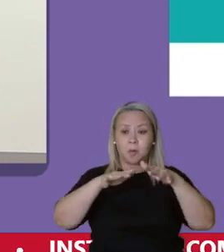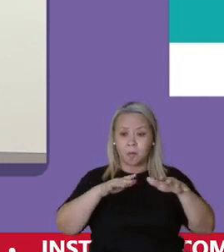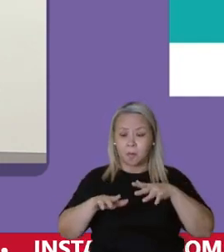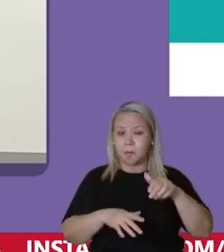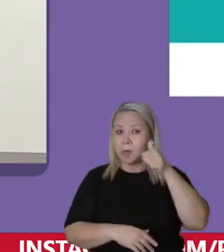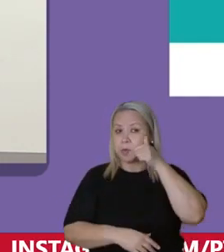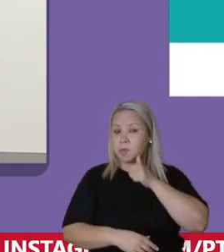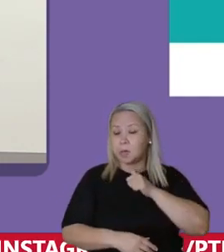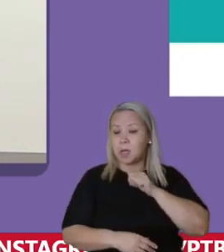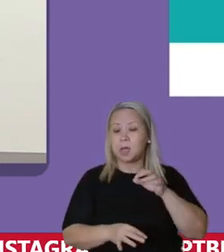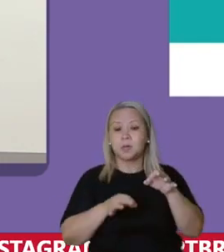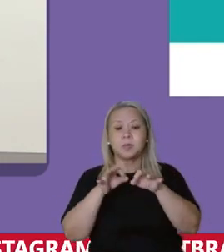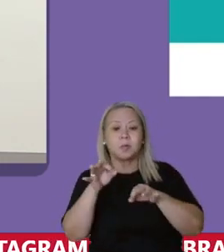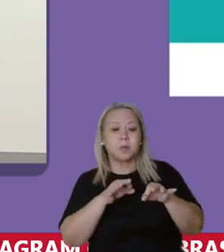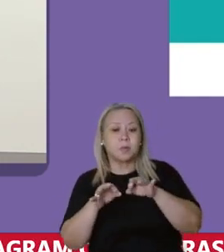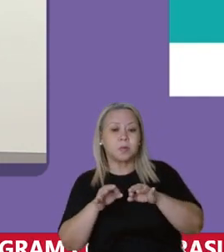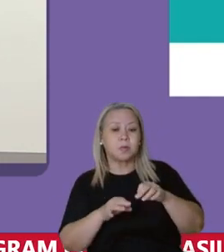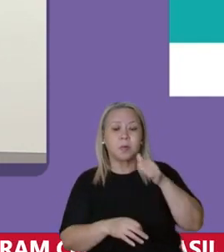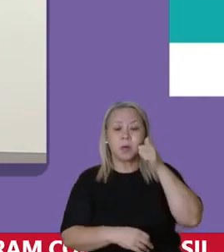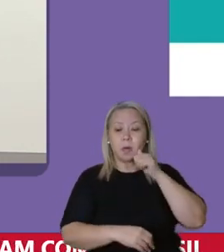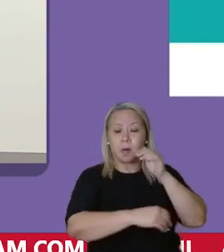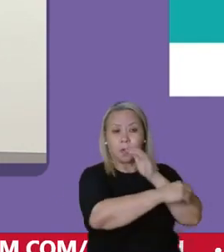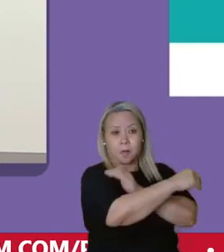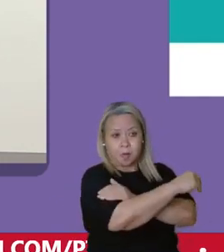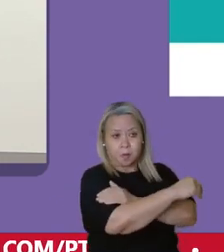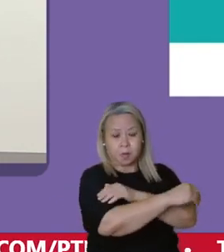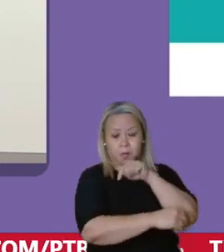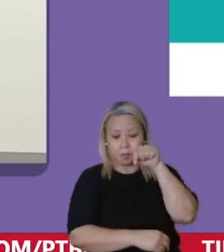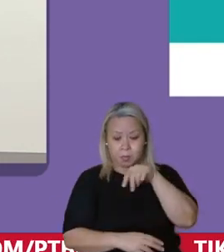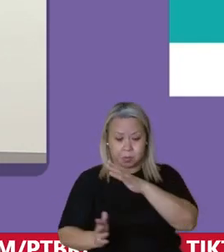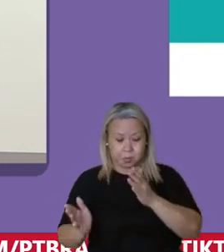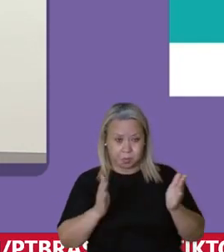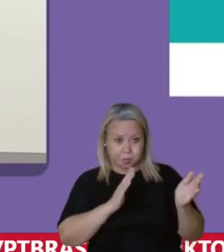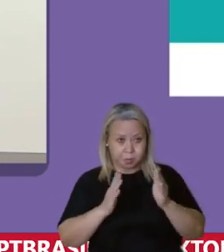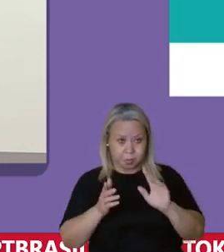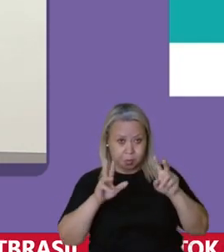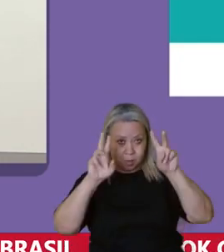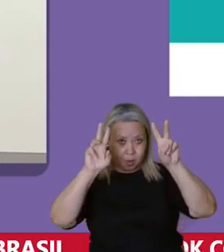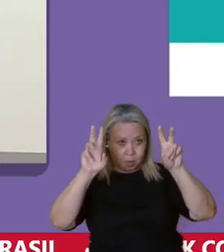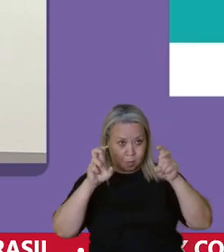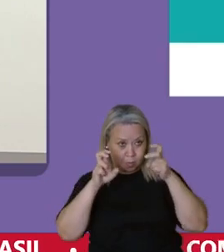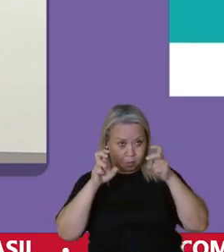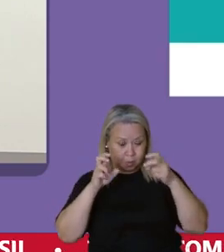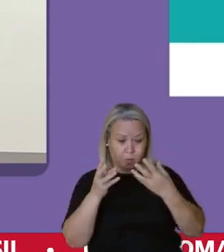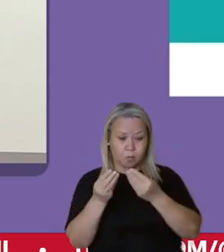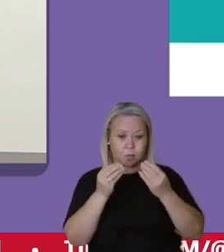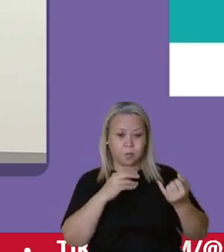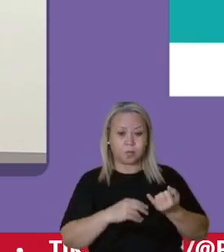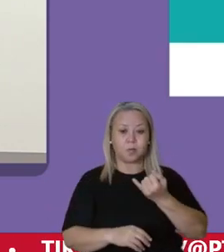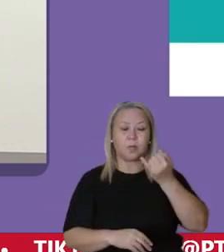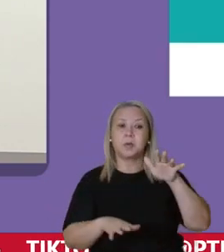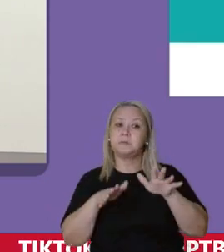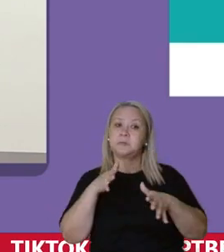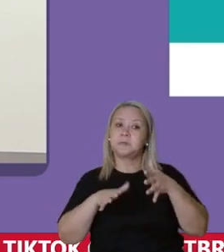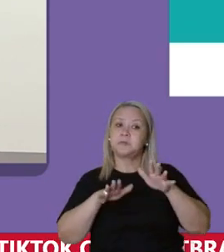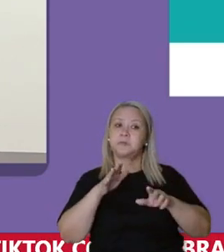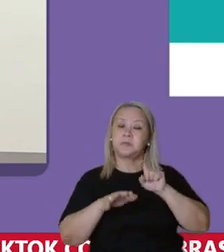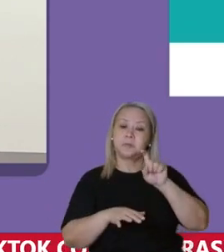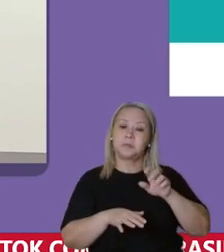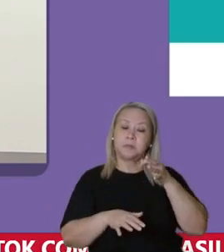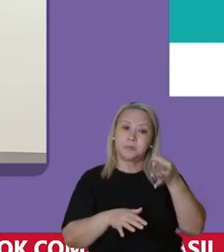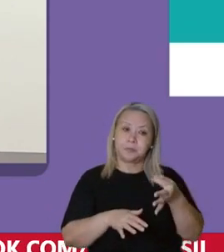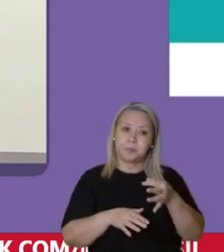o que mobilizou as mulheres, o feminismo nesse período. Uma questão muito importante, que talvez